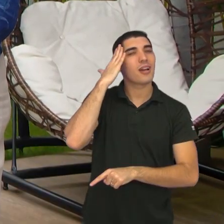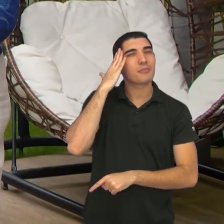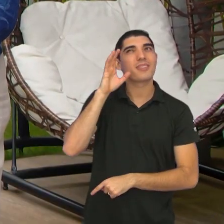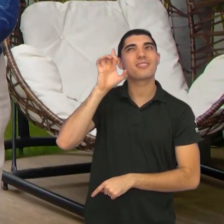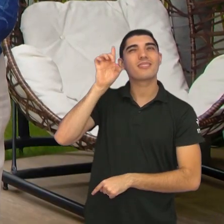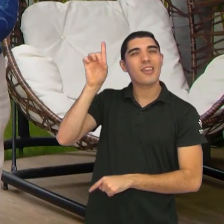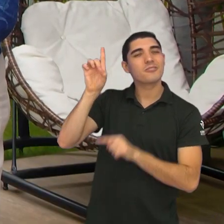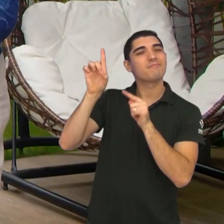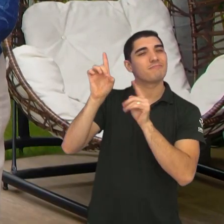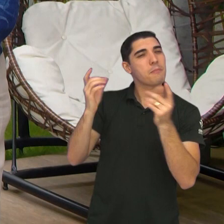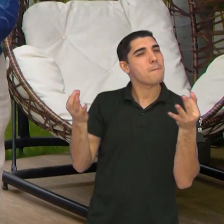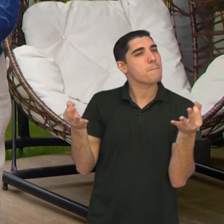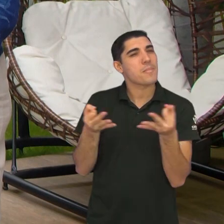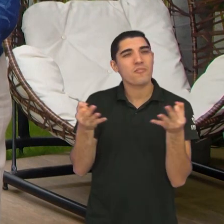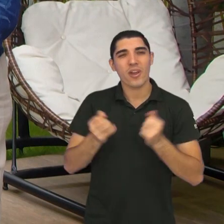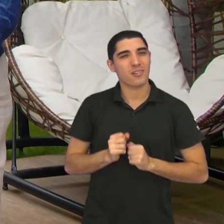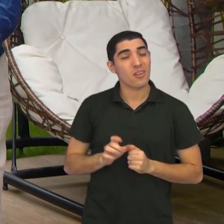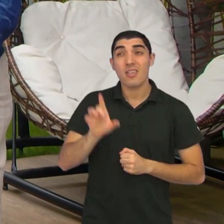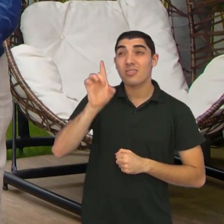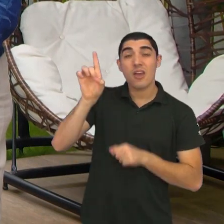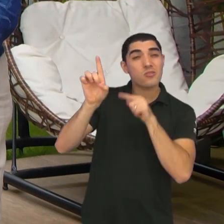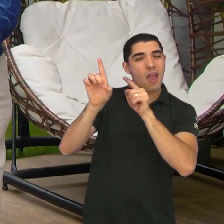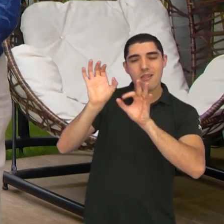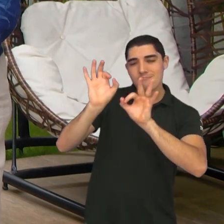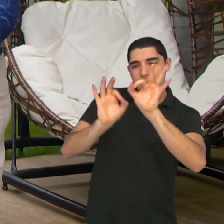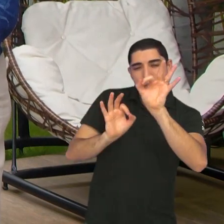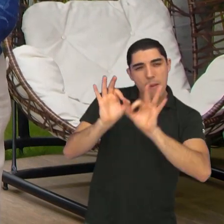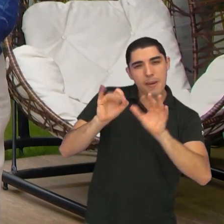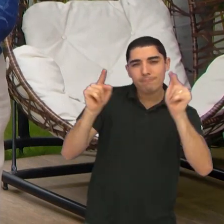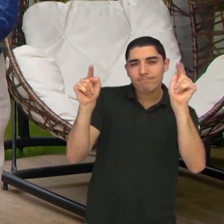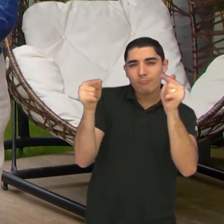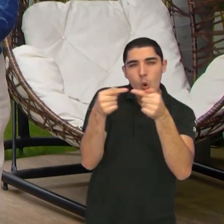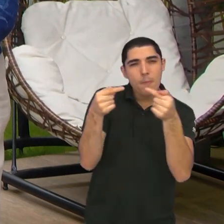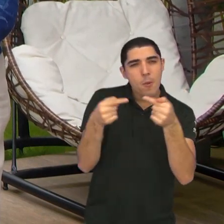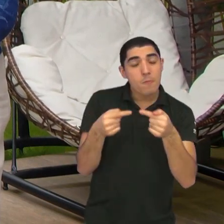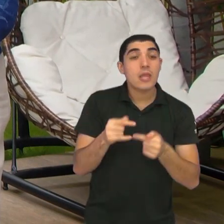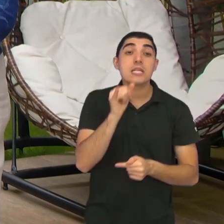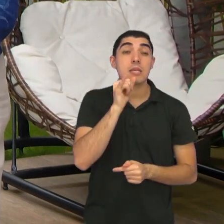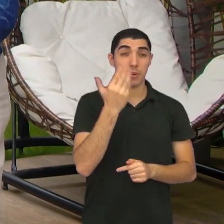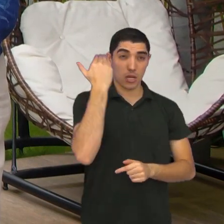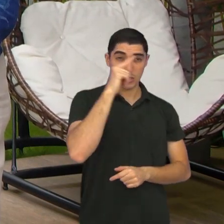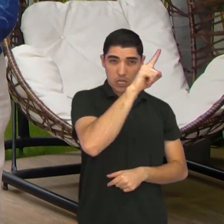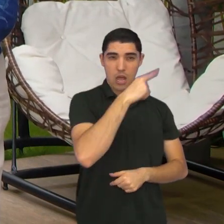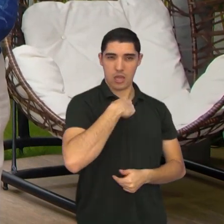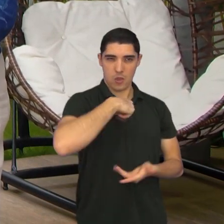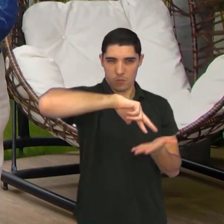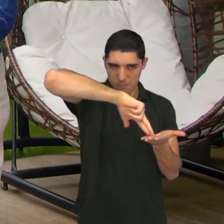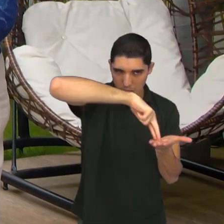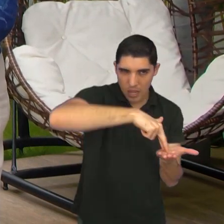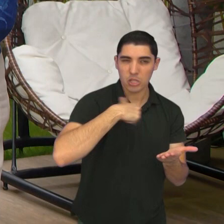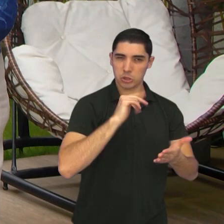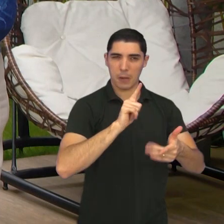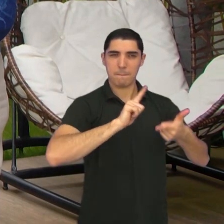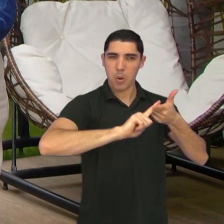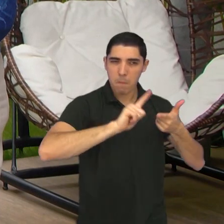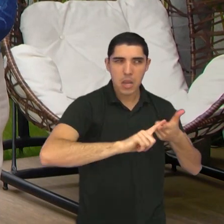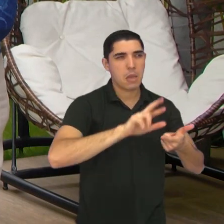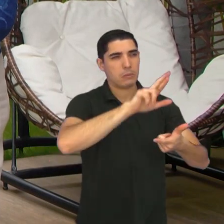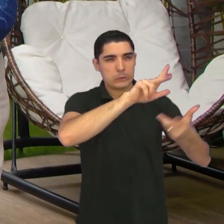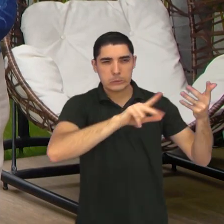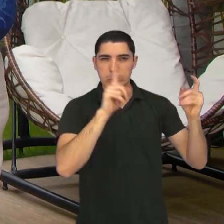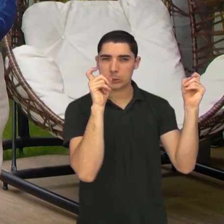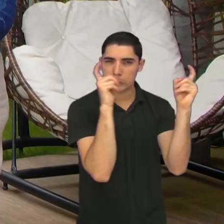vê como Deus é perfeito, né? E os planos dele vão se encaixando, porque tudo que eu passei na dança, todas as dificuldades do